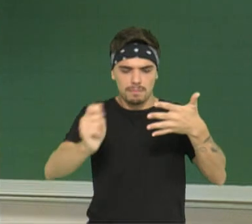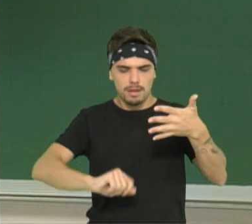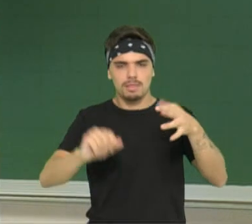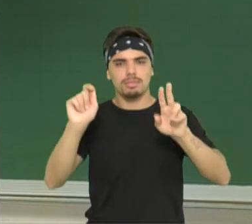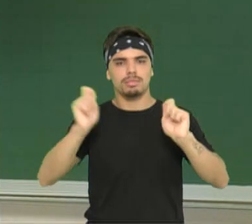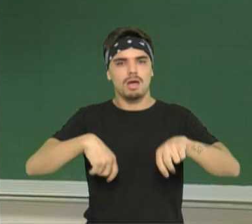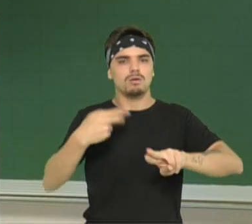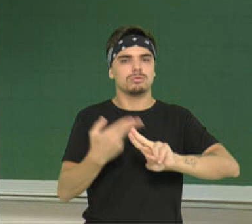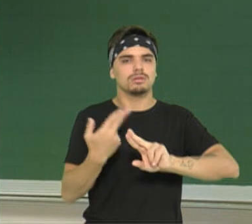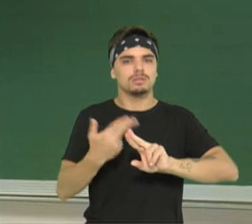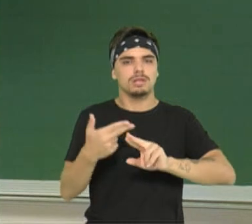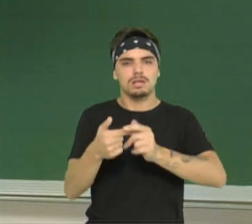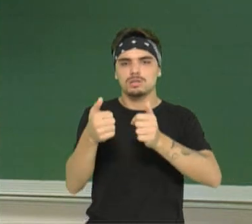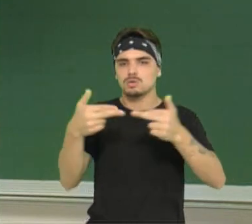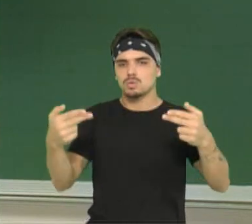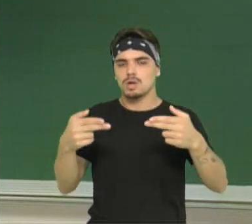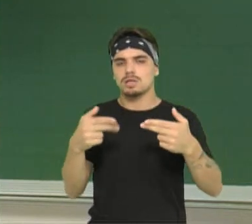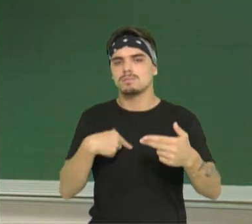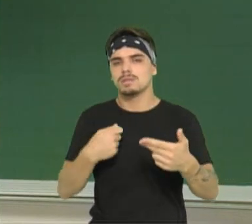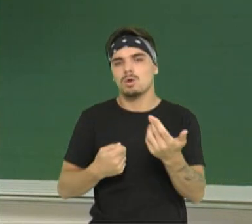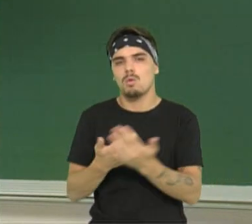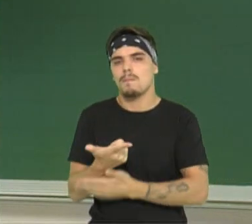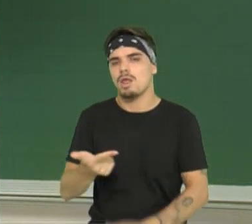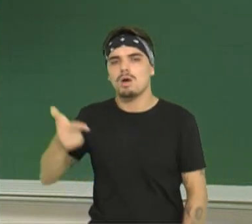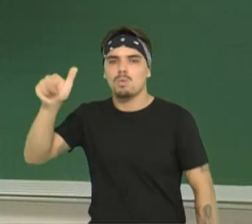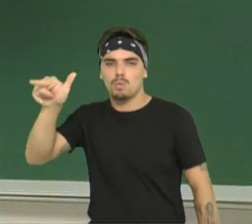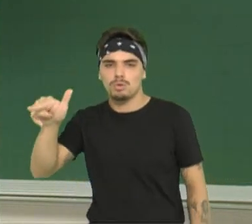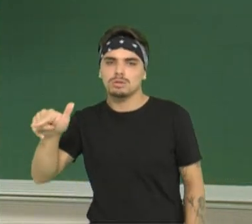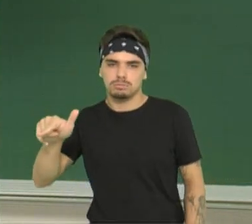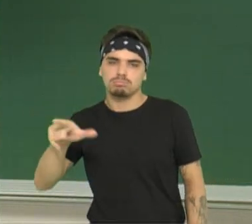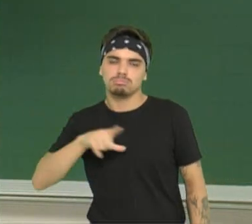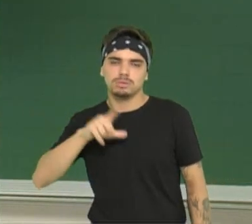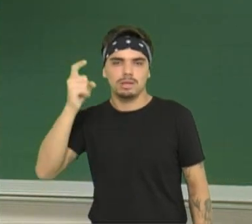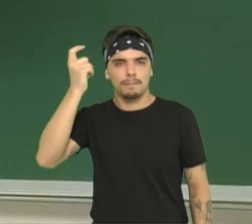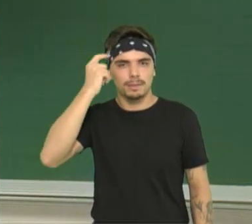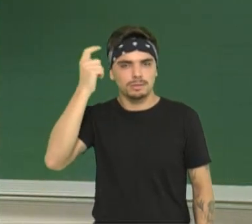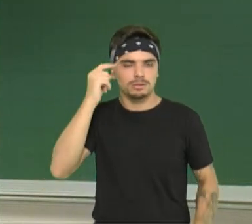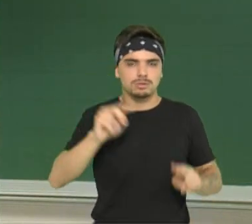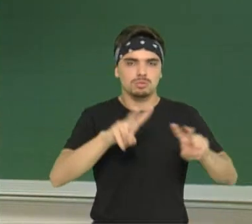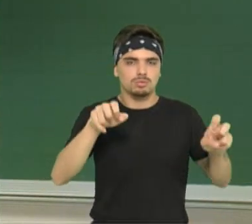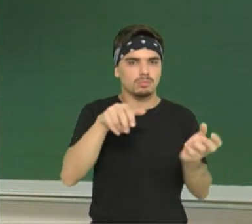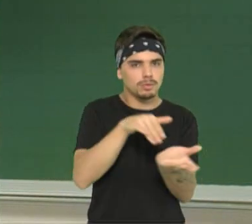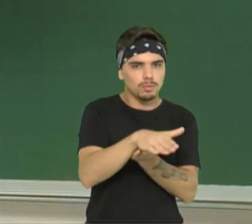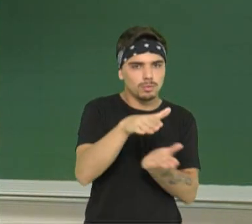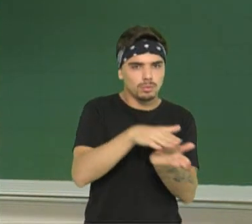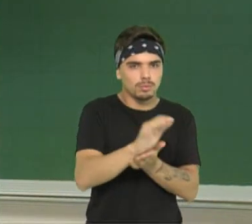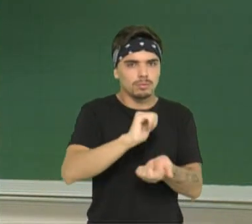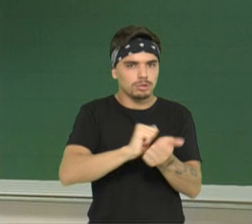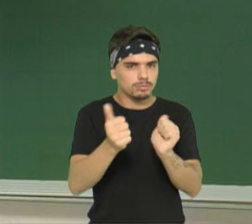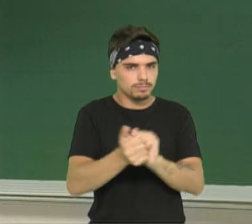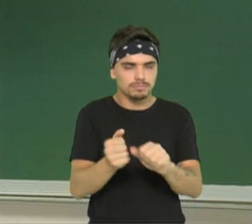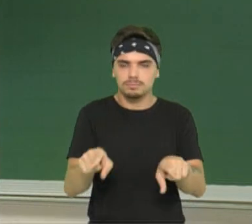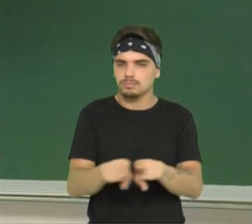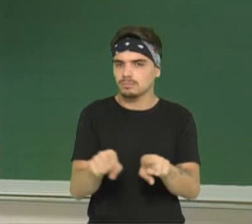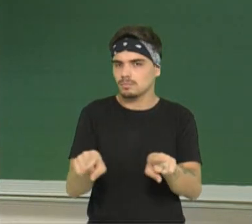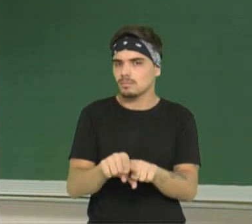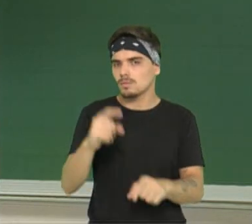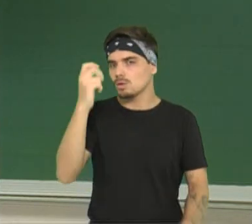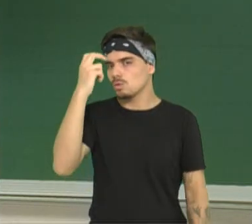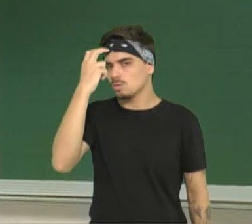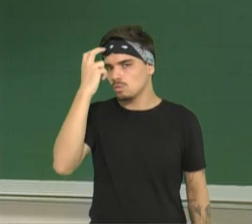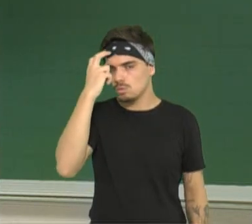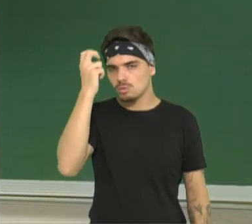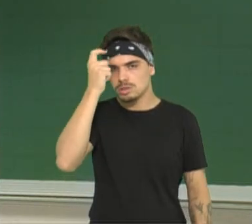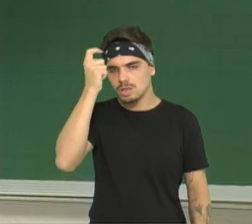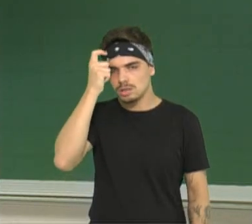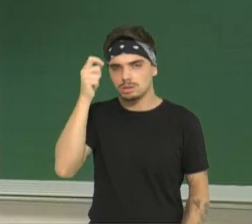reutilizar as coisas sem ter a necessidade de comprar. Novamente pensando o consumo adequado, o consumo consciente